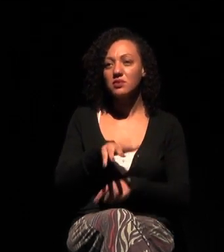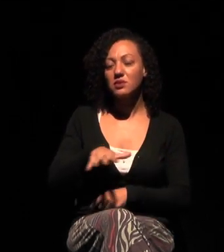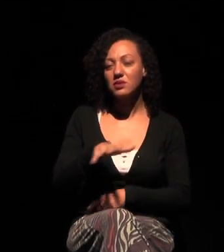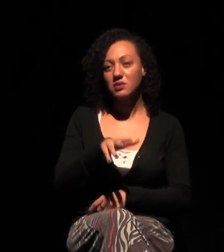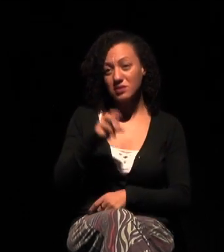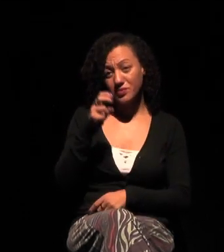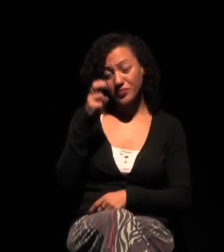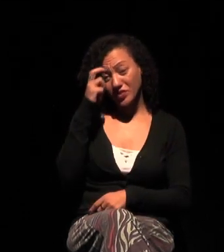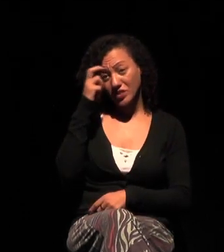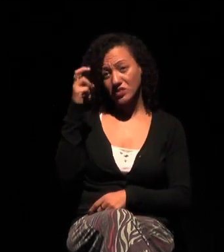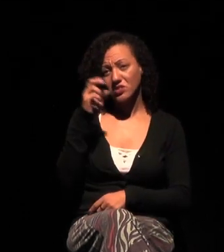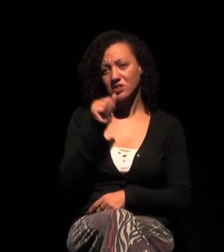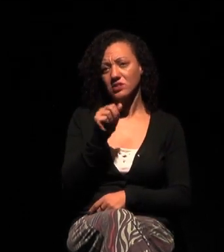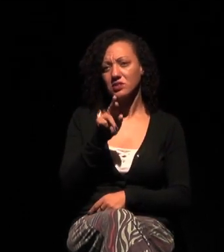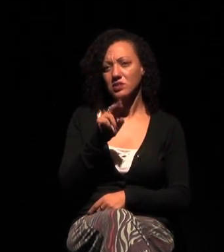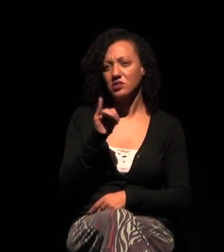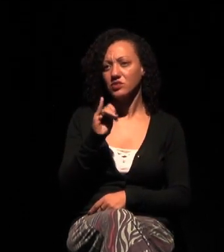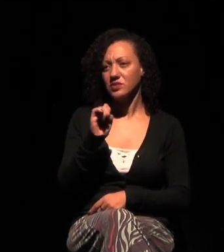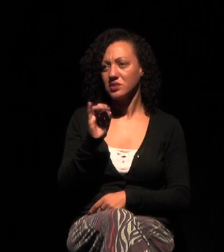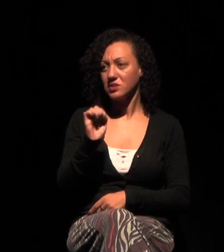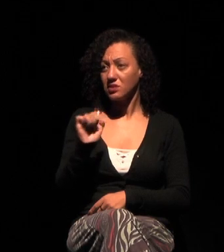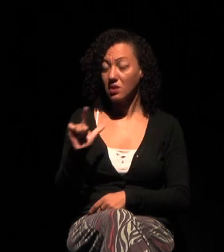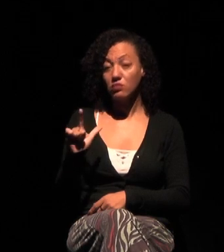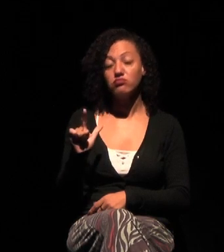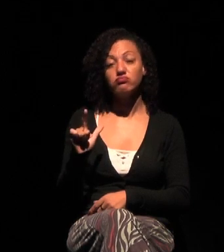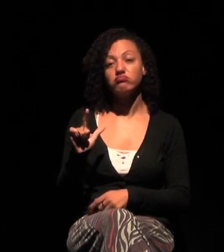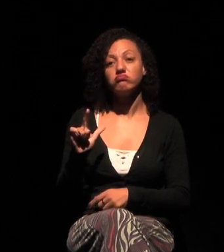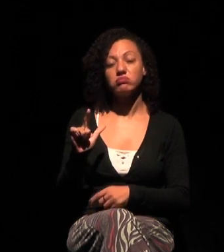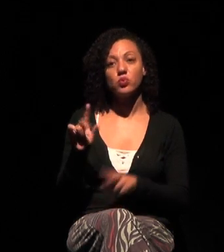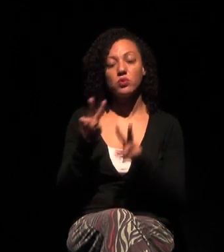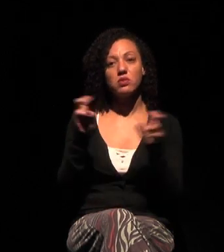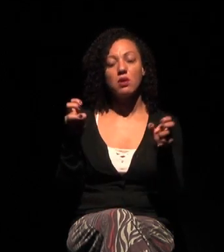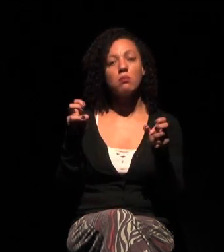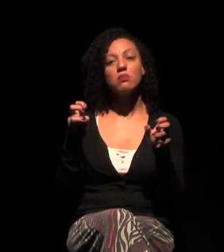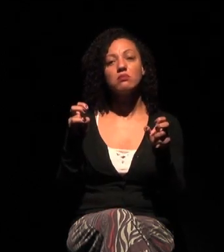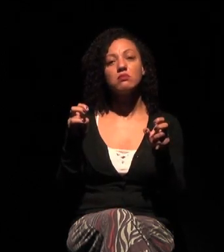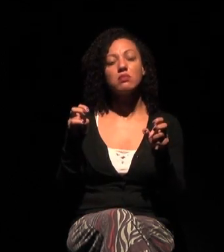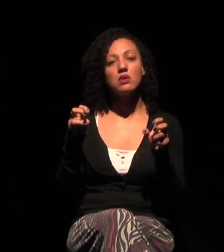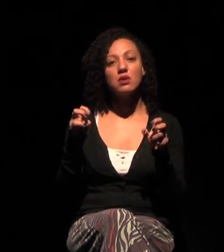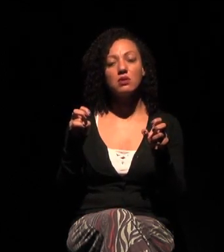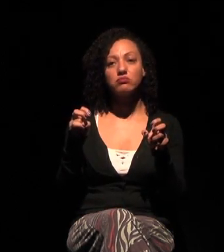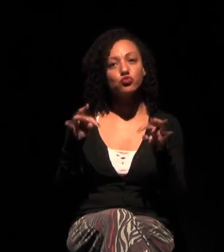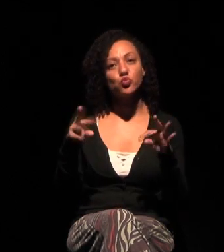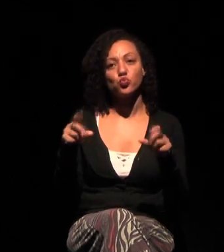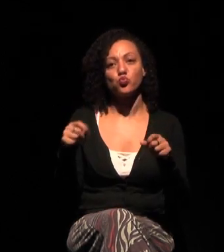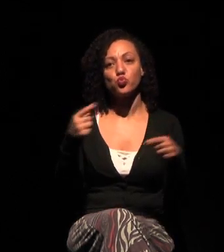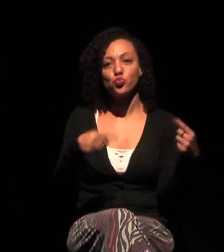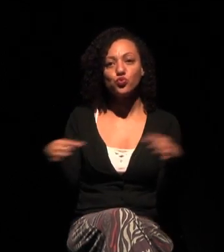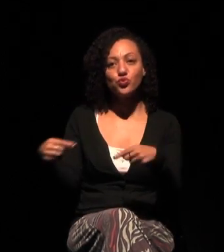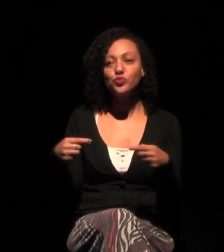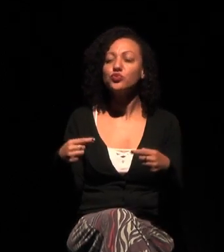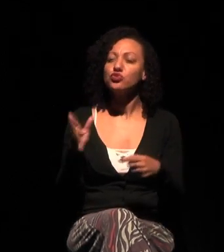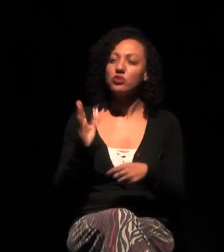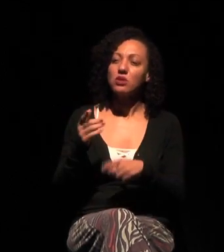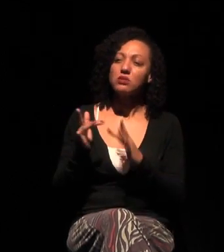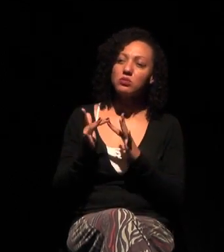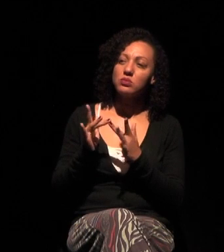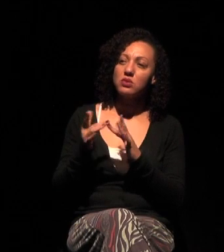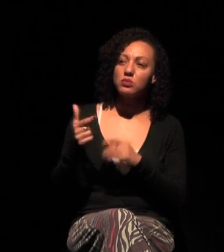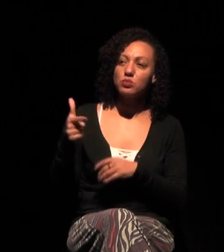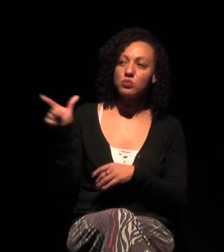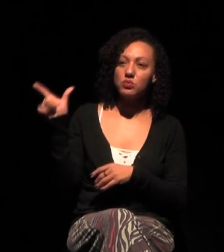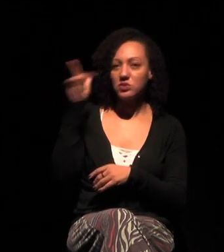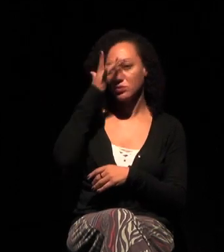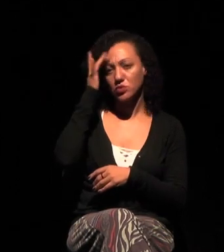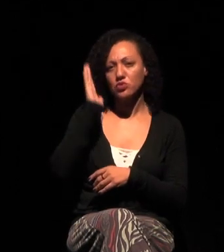muito em evidência hoje em dia então eu tenho tido oportunidade de conversar com várias pessoas então acho que já fiz algumas apresentações